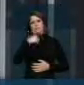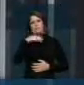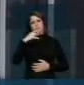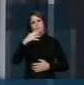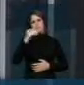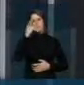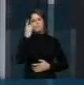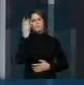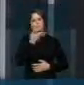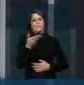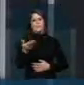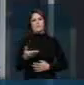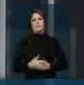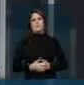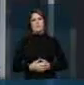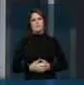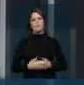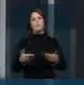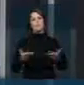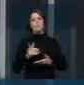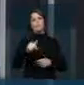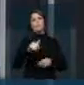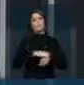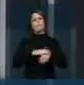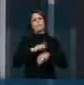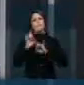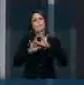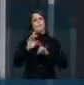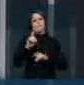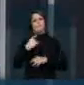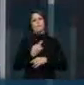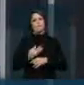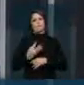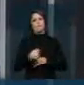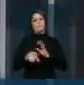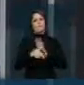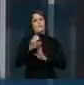deputados, hoje é um momento especial para nós, do sul de Minas,